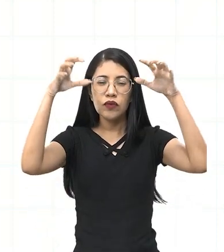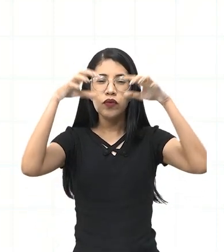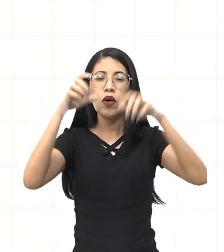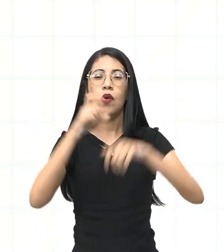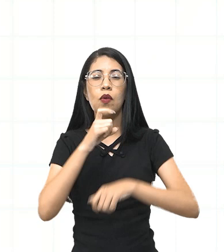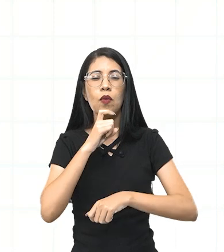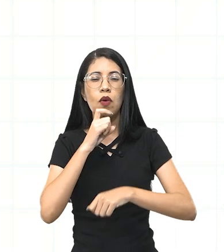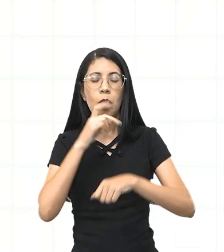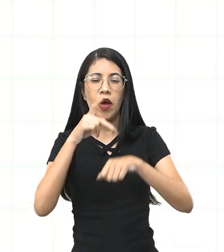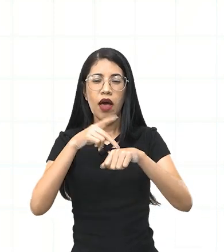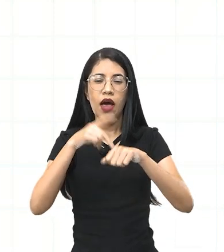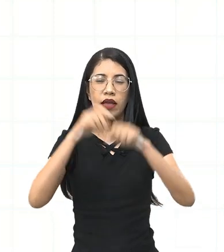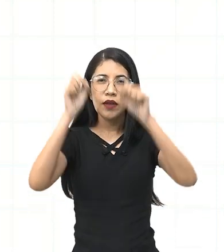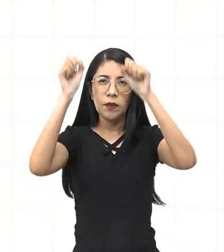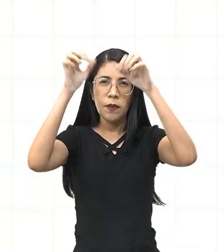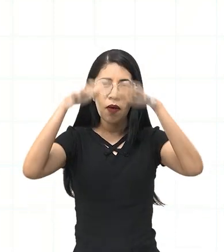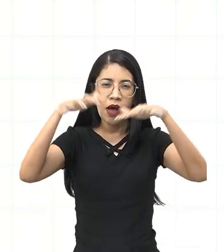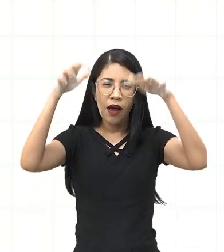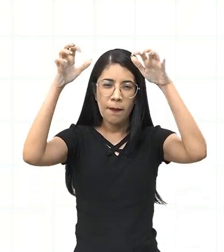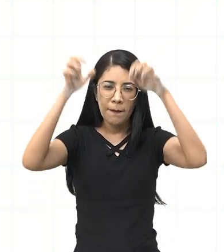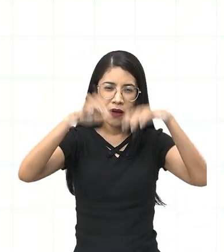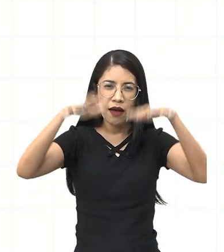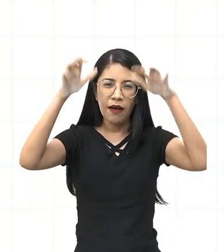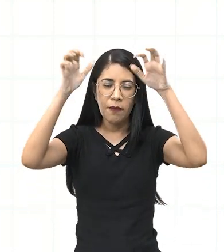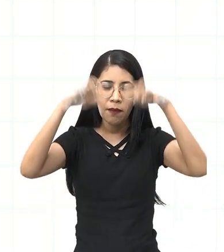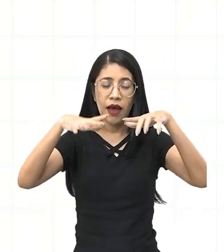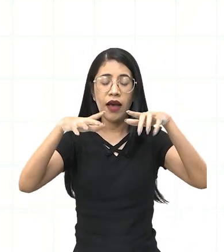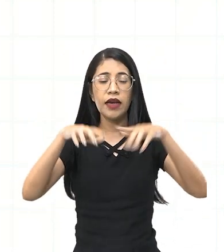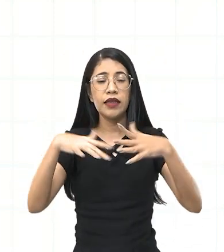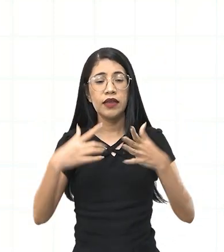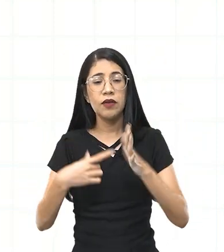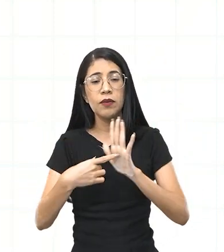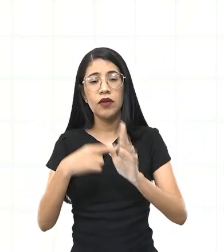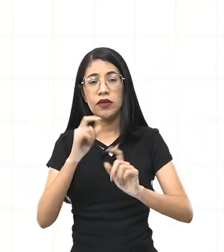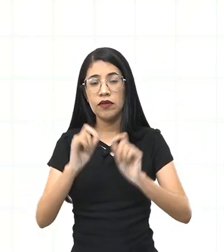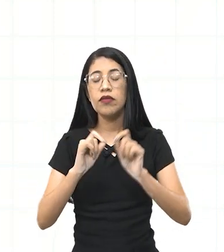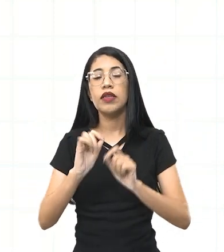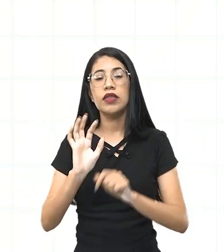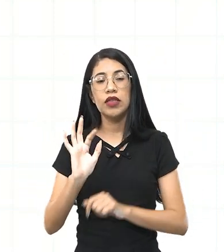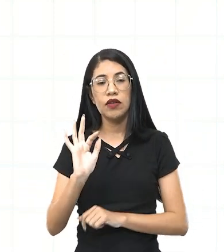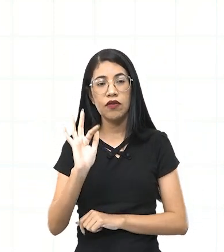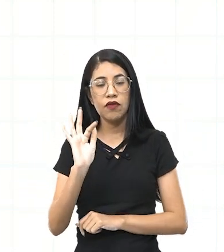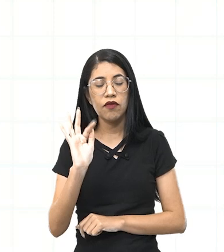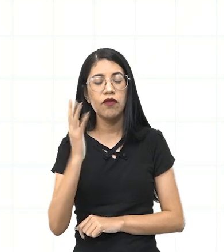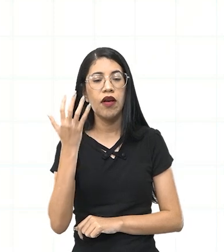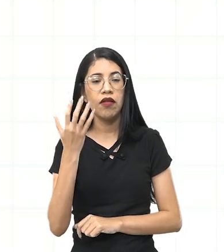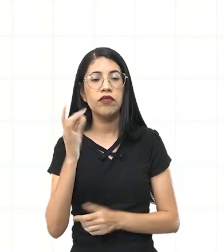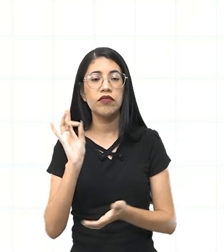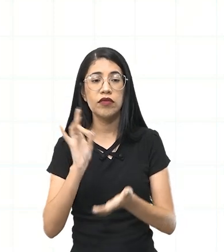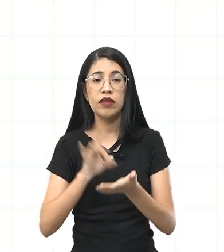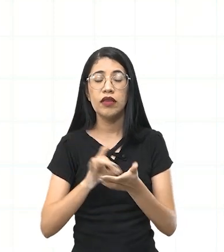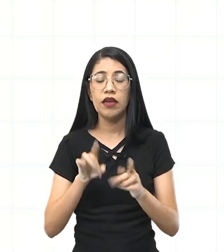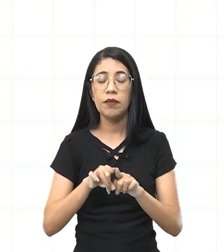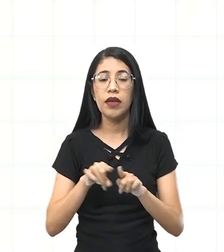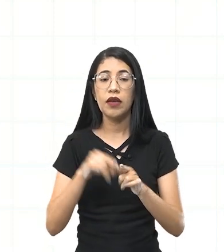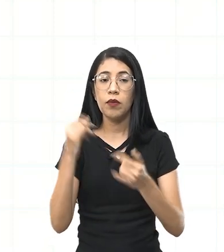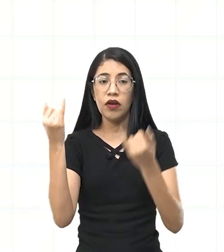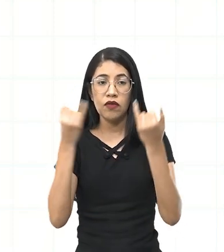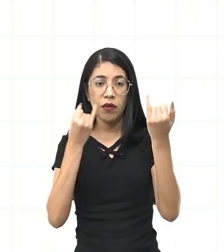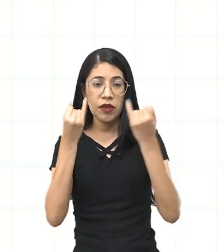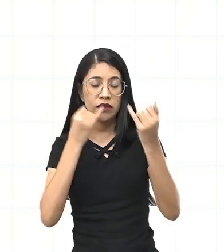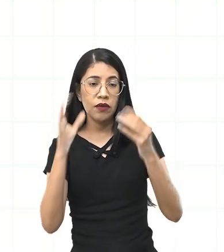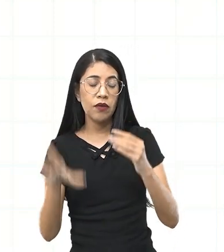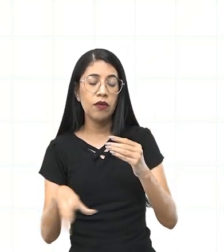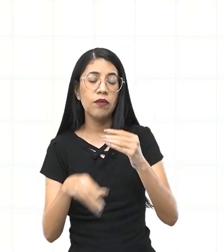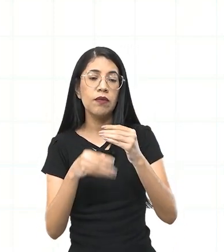caem grandes tempestades. Então, mais um fato, né? Mais uma informação que o autor traz para a